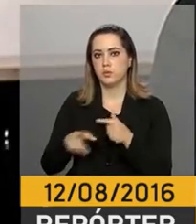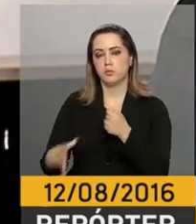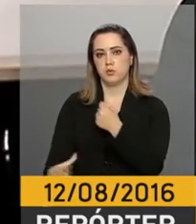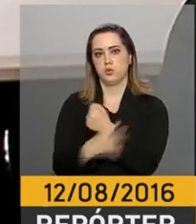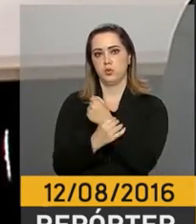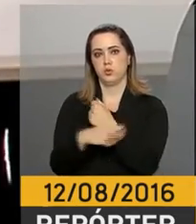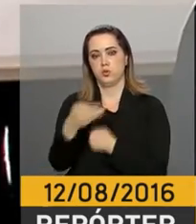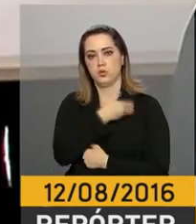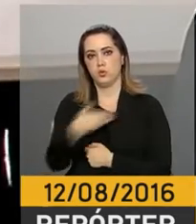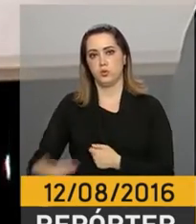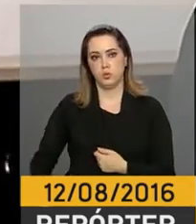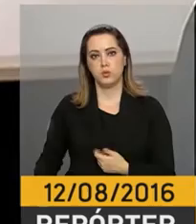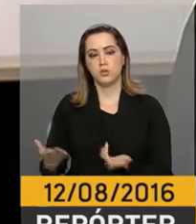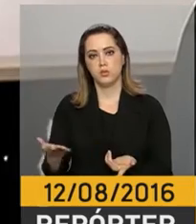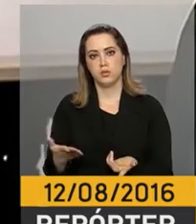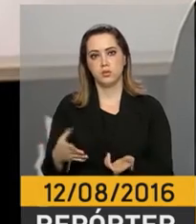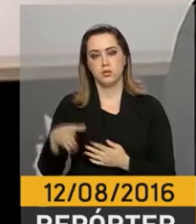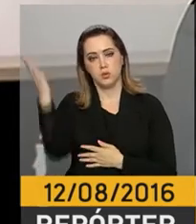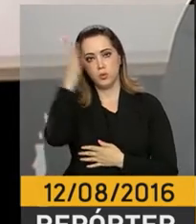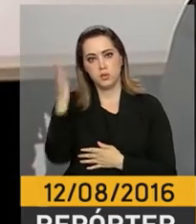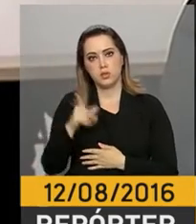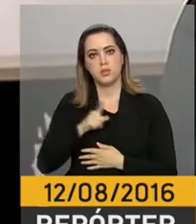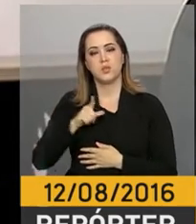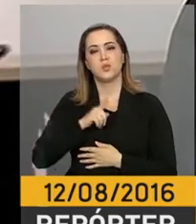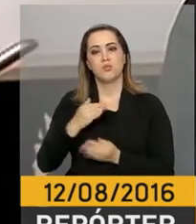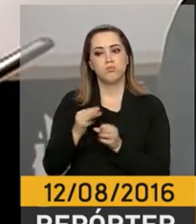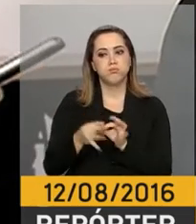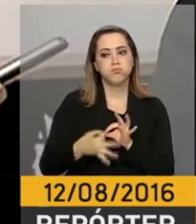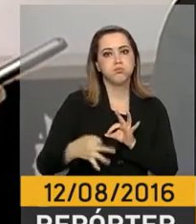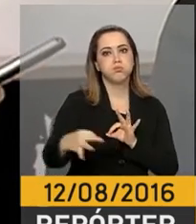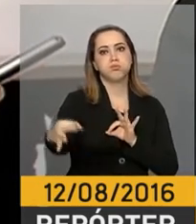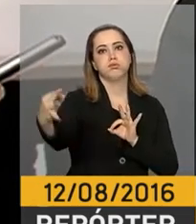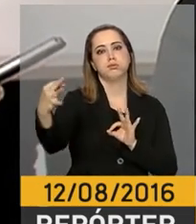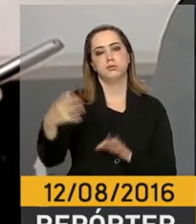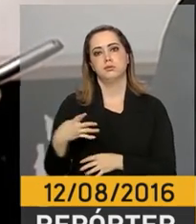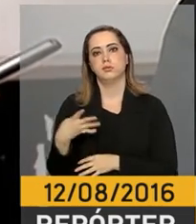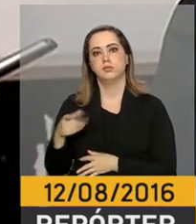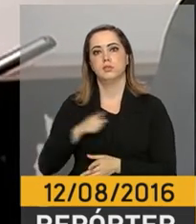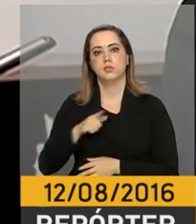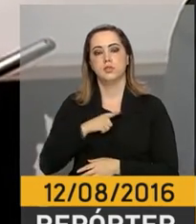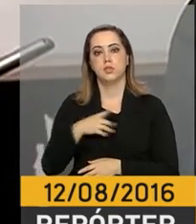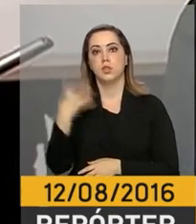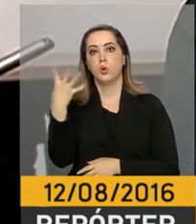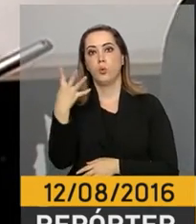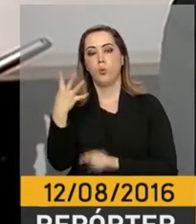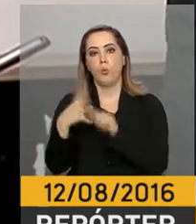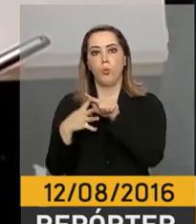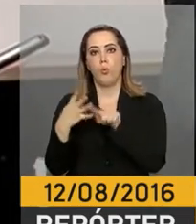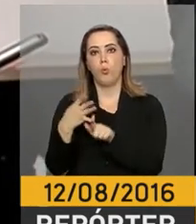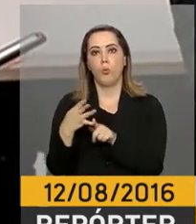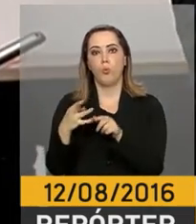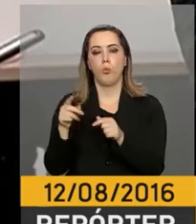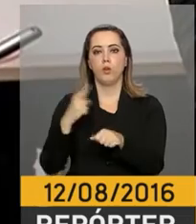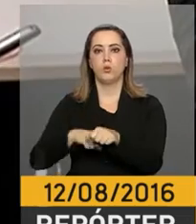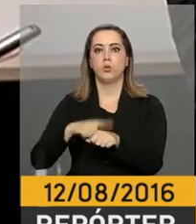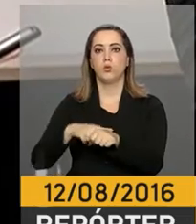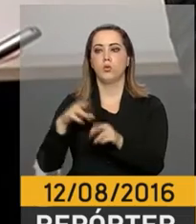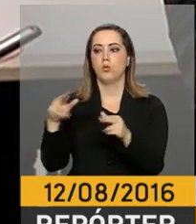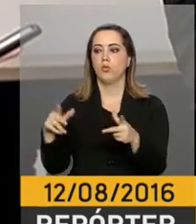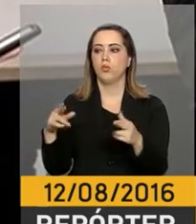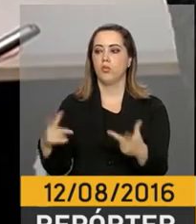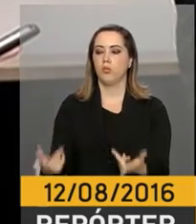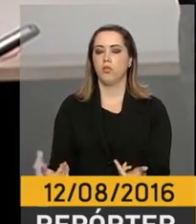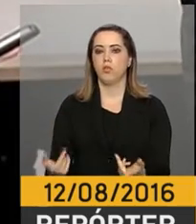tem 8,5 milhões de quilômetros quadrados. É um país com 4 fusos horários, que vai